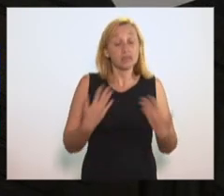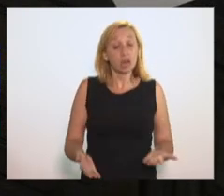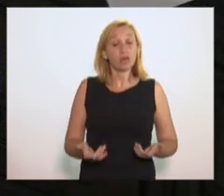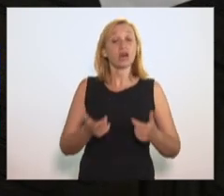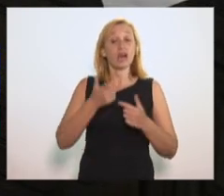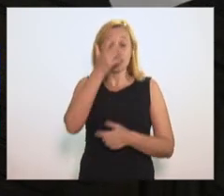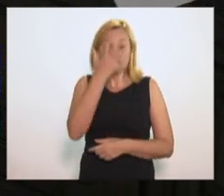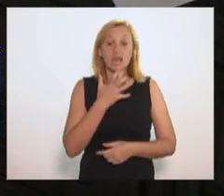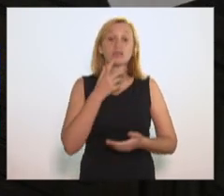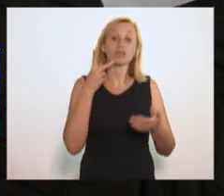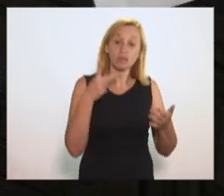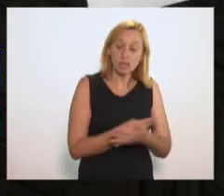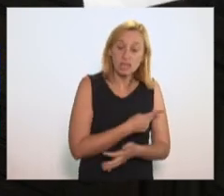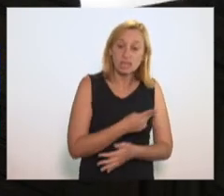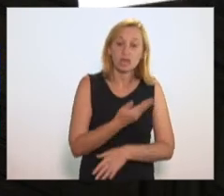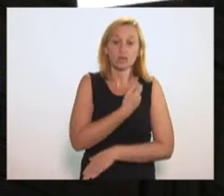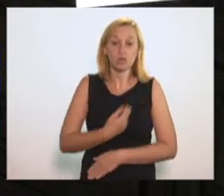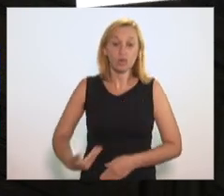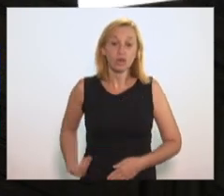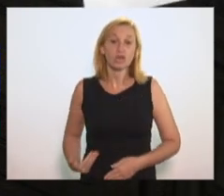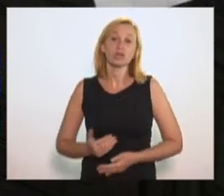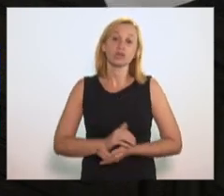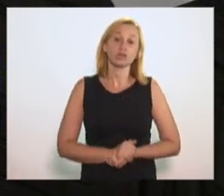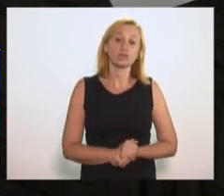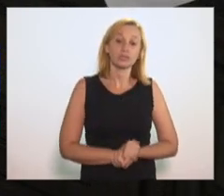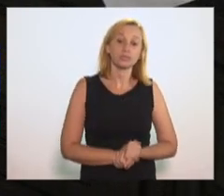o que está acontecendo o governador segue